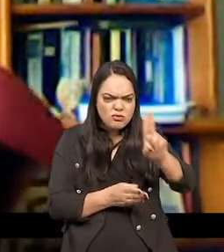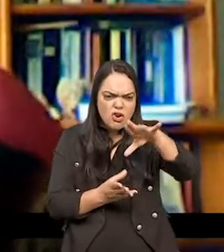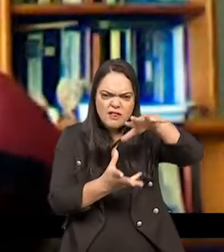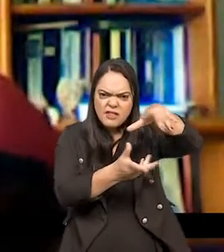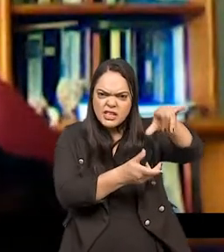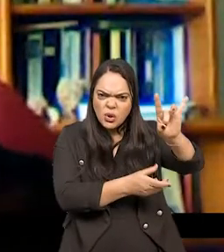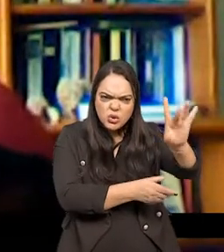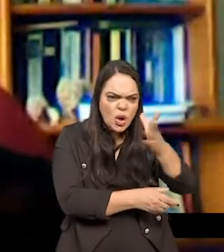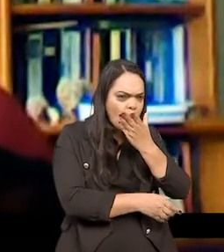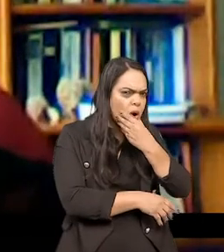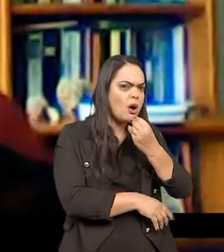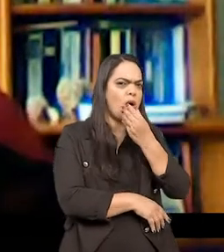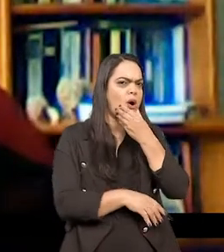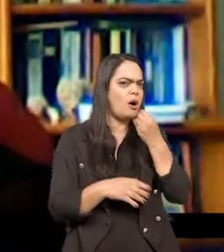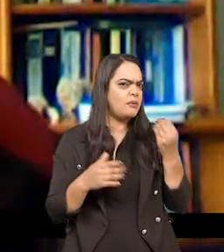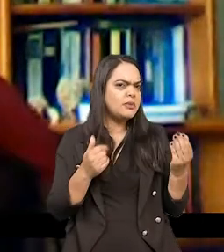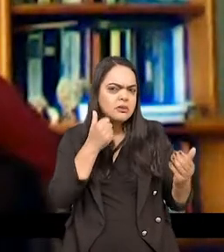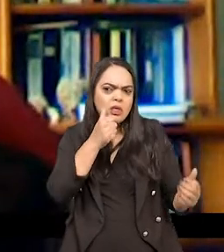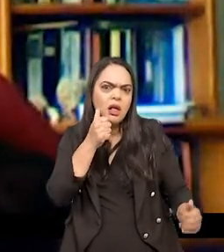não para as mulheres.